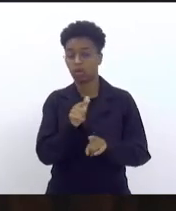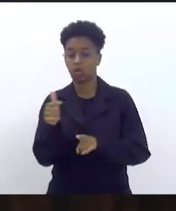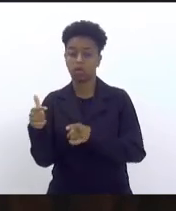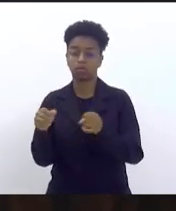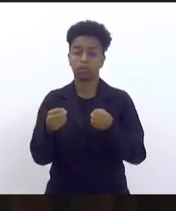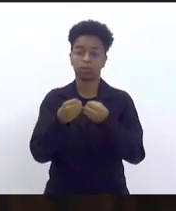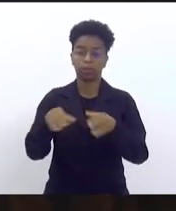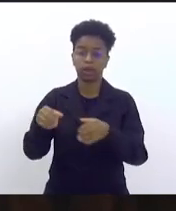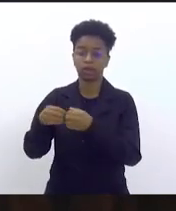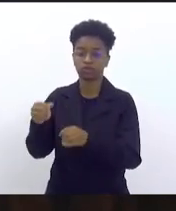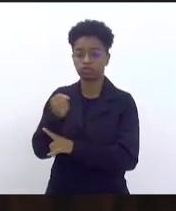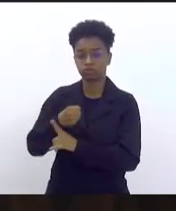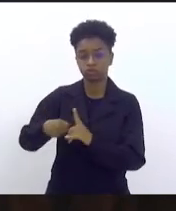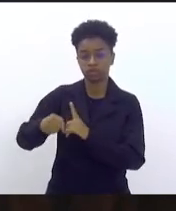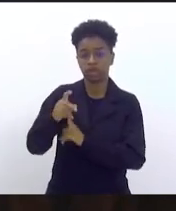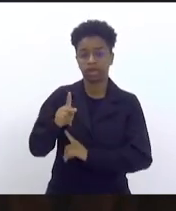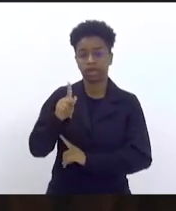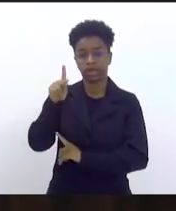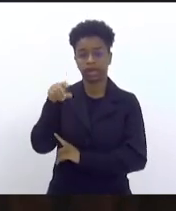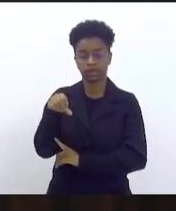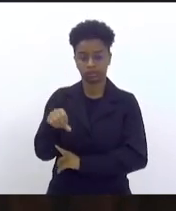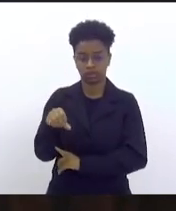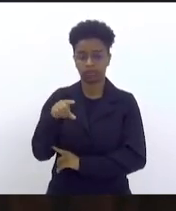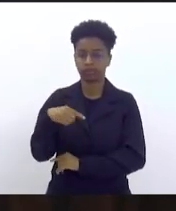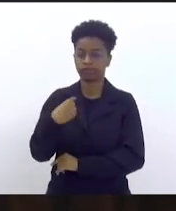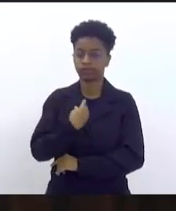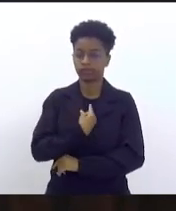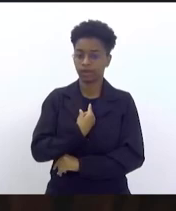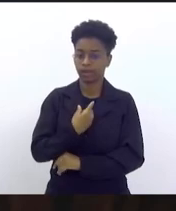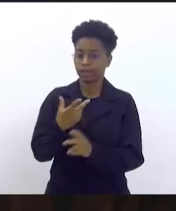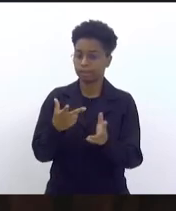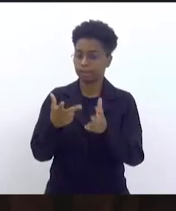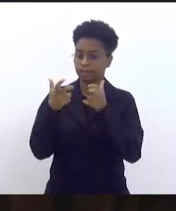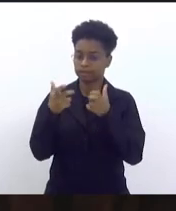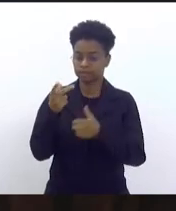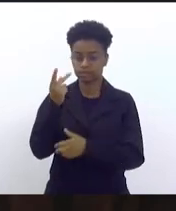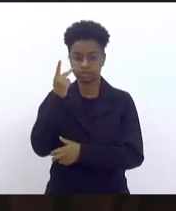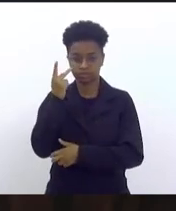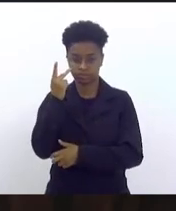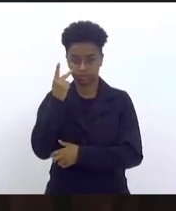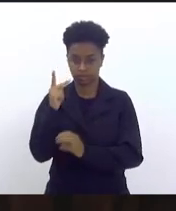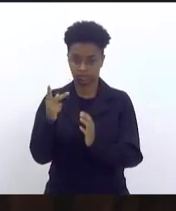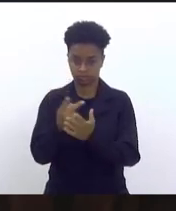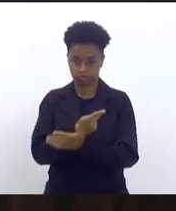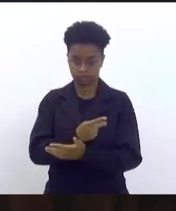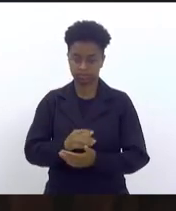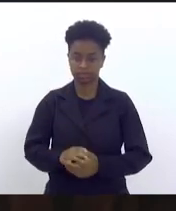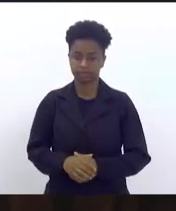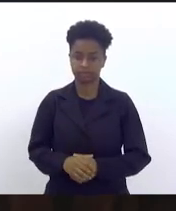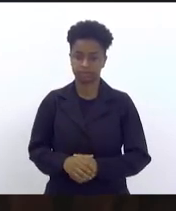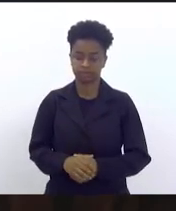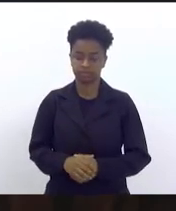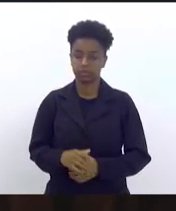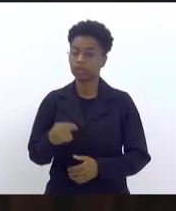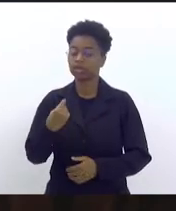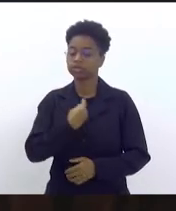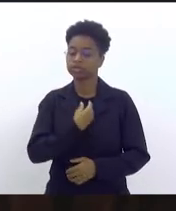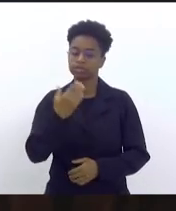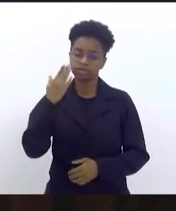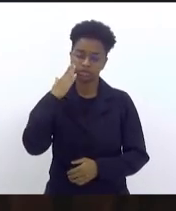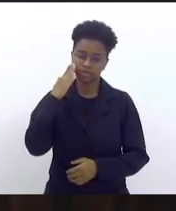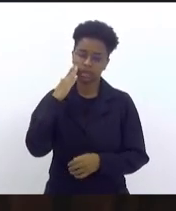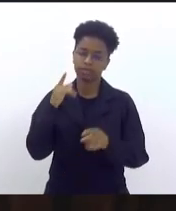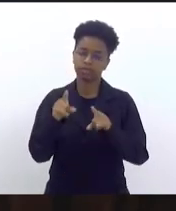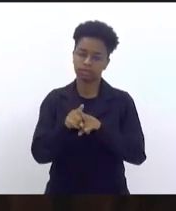K9 que está nos que nós estamos testemunhando no Estado de São Paulo nós sabemos que a dificuldade